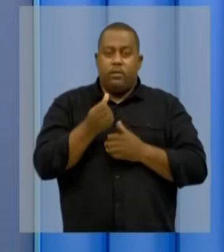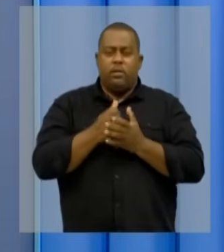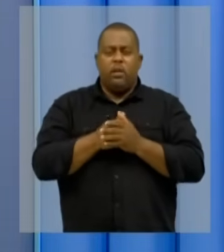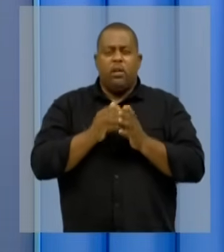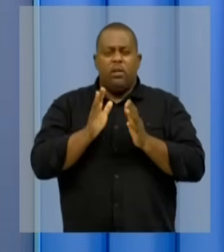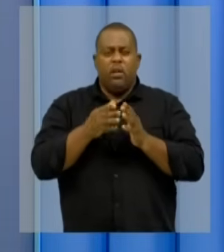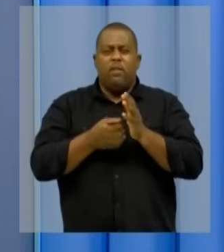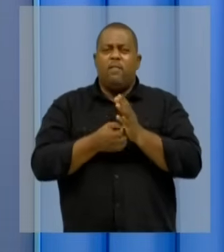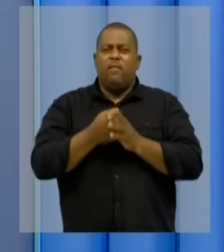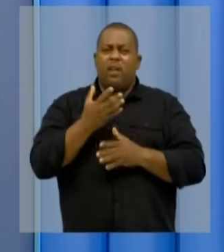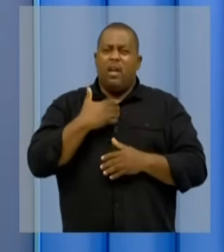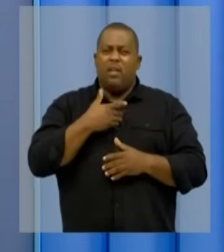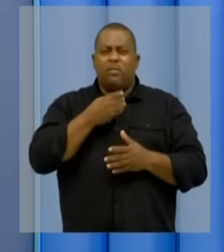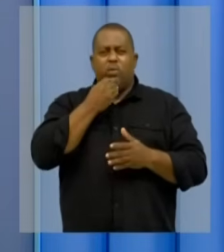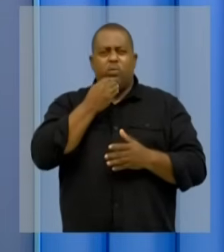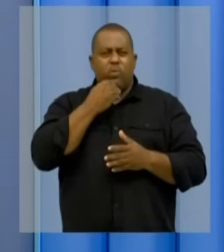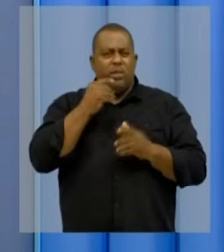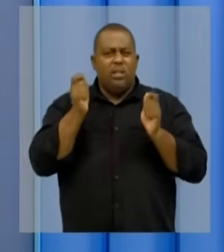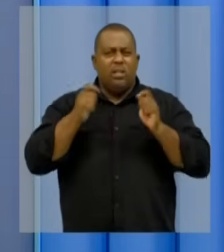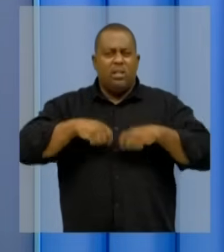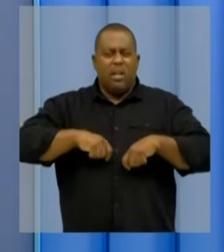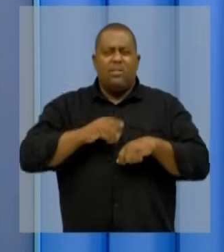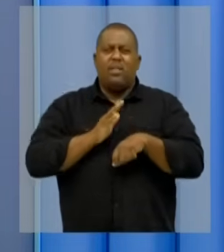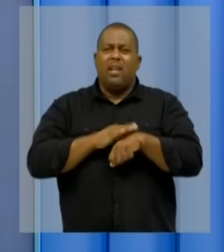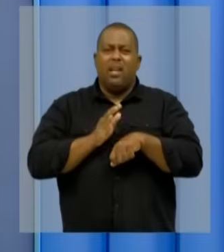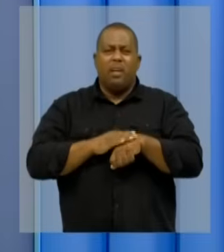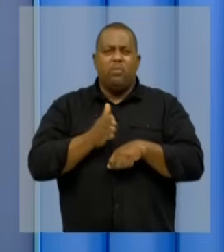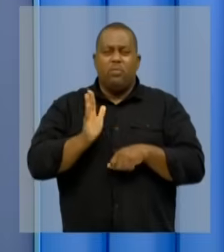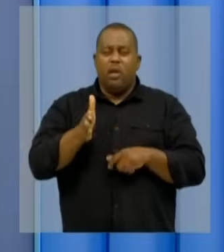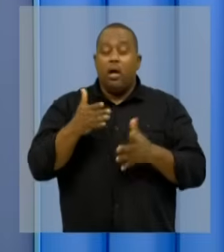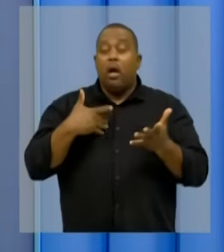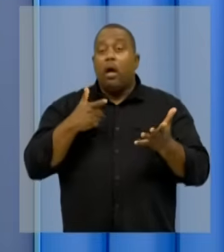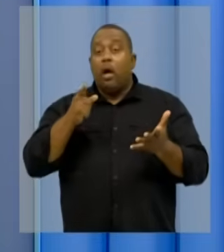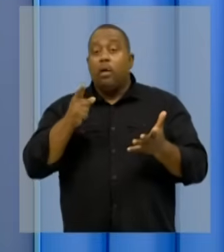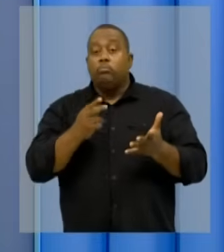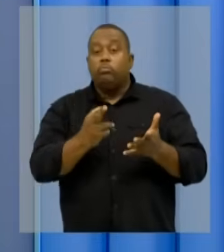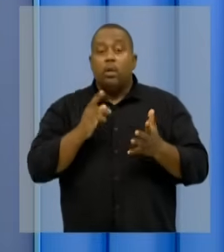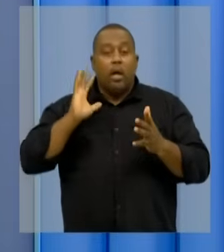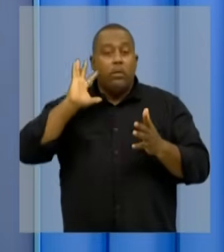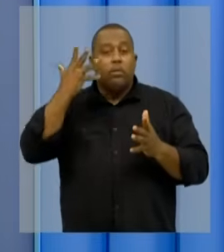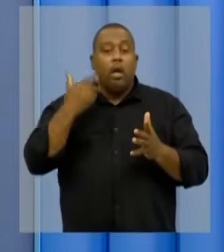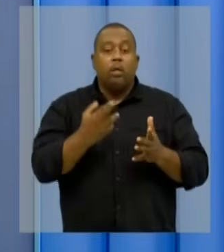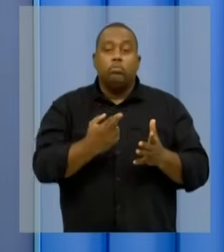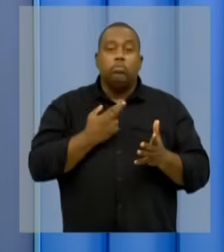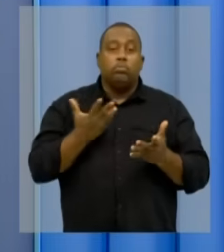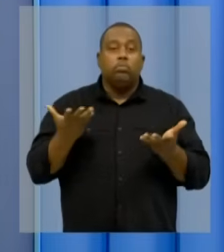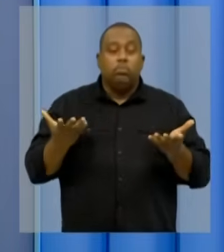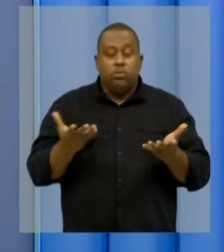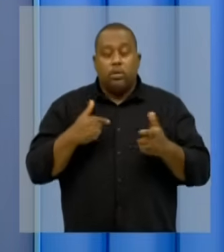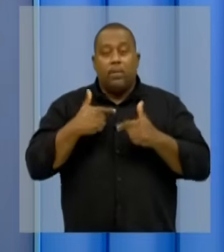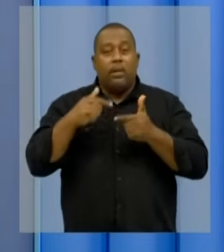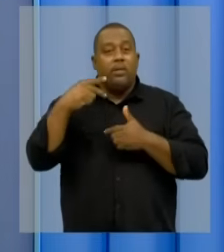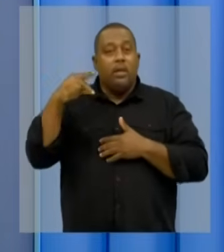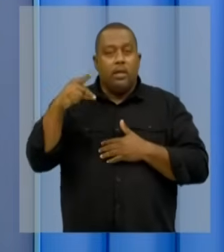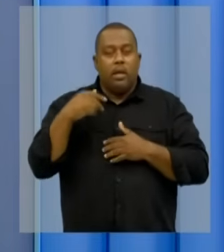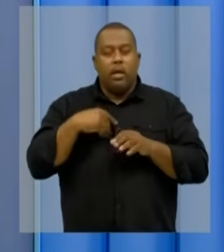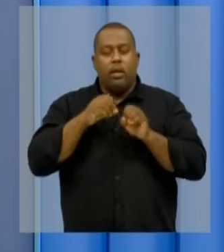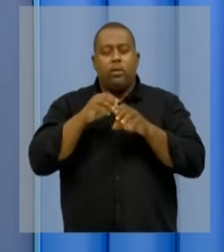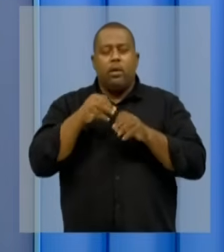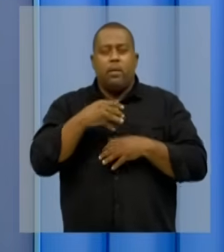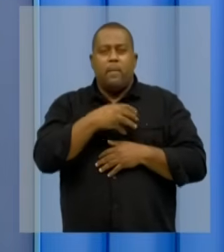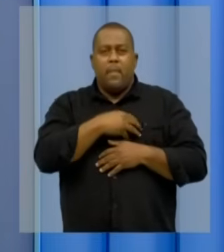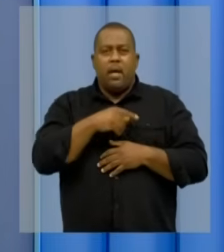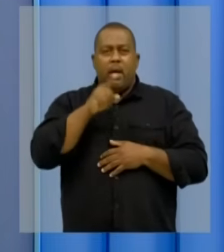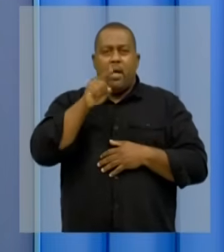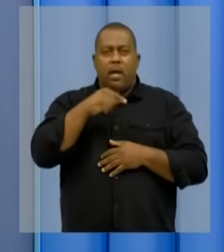muitas oportunidades, muito tempo. E qual foi o resultado do trabalho deles? A educação da Bahia é uma